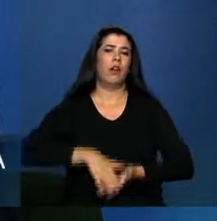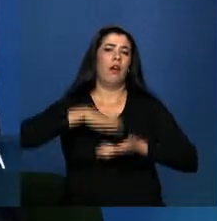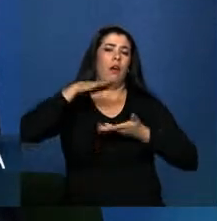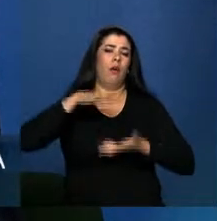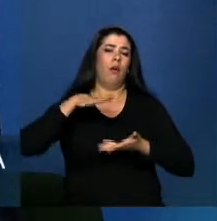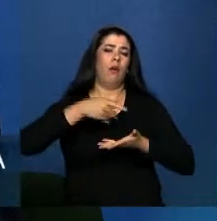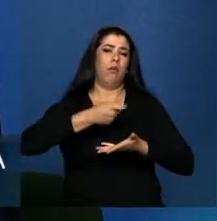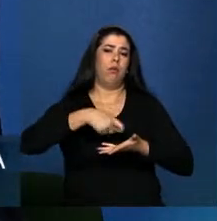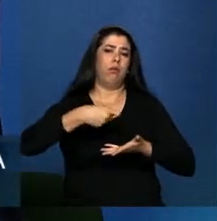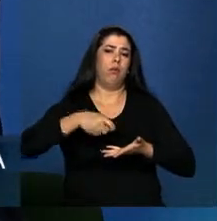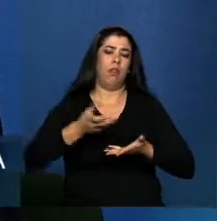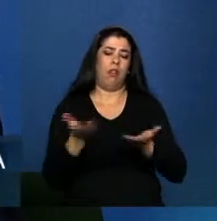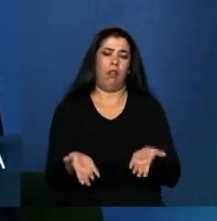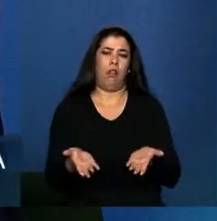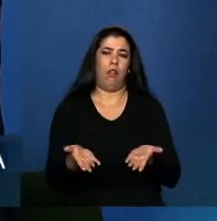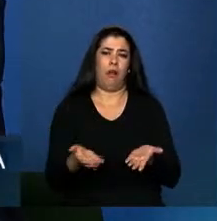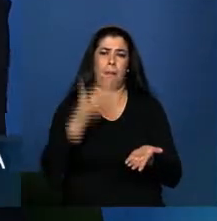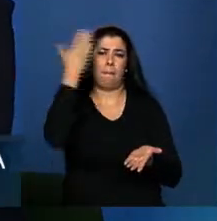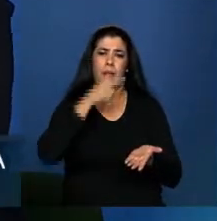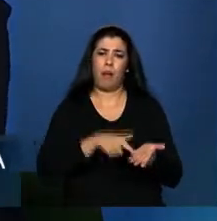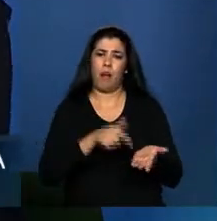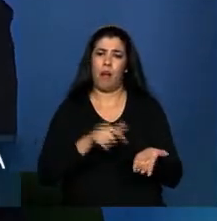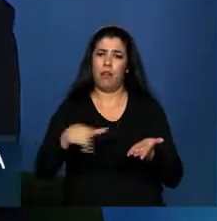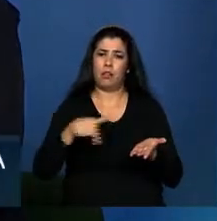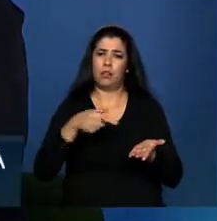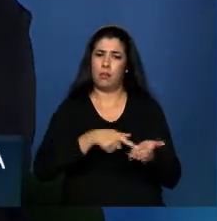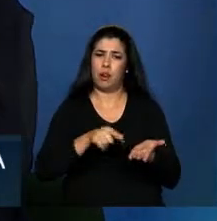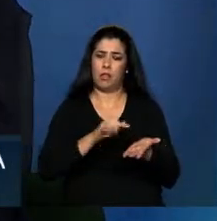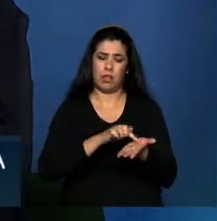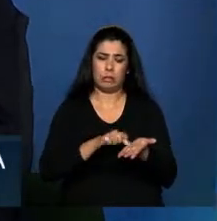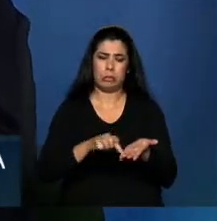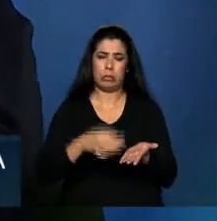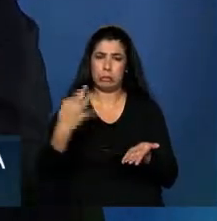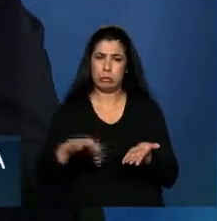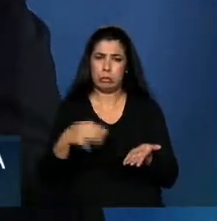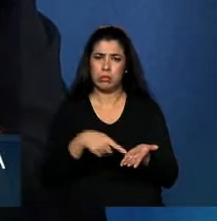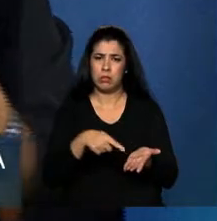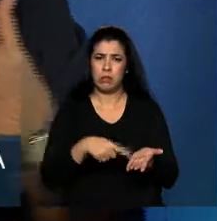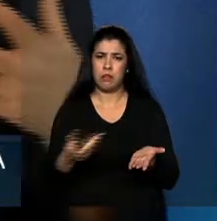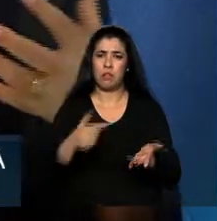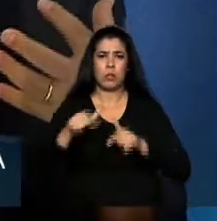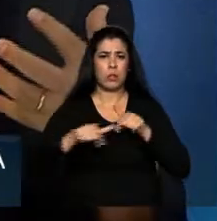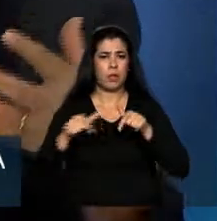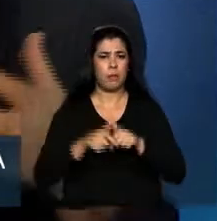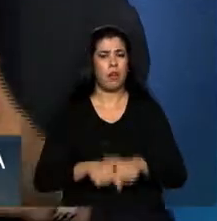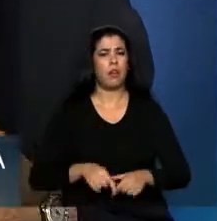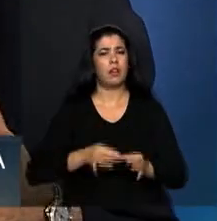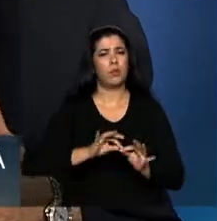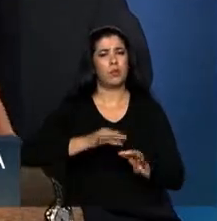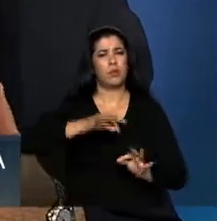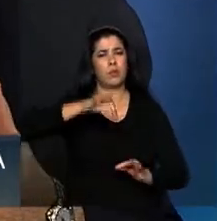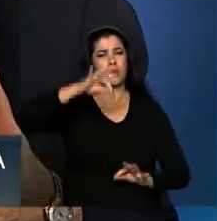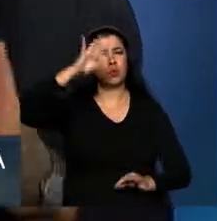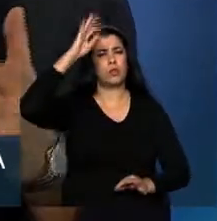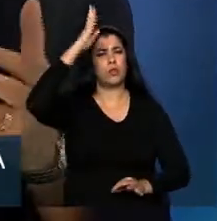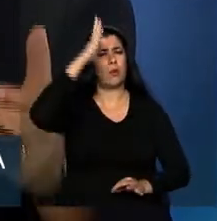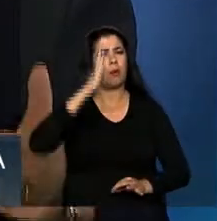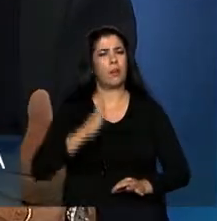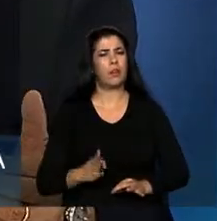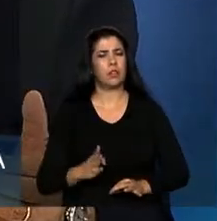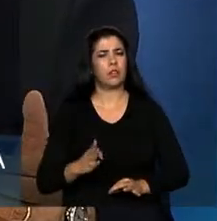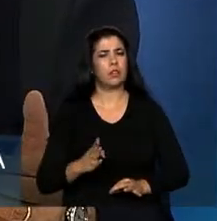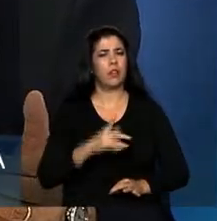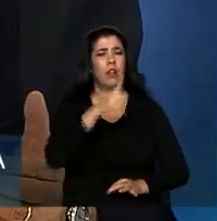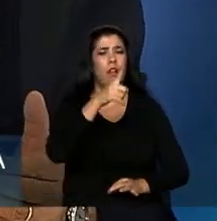de calo, mas as mãos não valem como prova, então tem que ter documento, às vezes nesse imenso Brasil, lá atrás do muro não